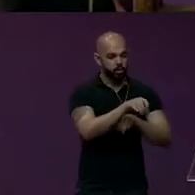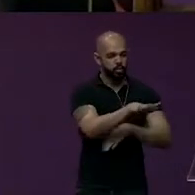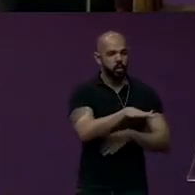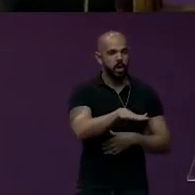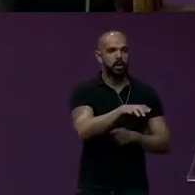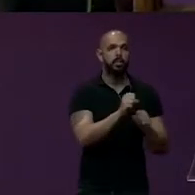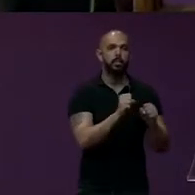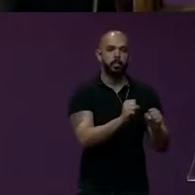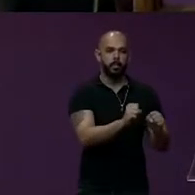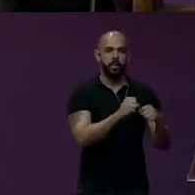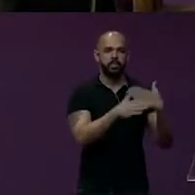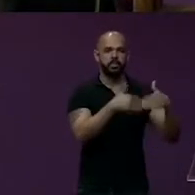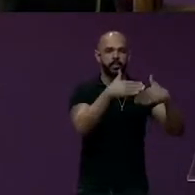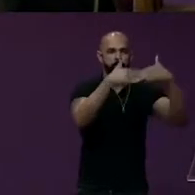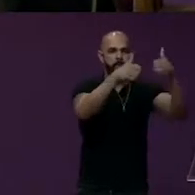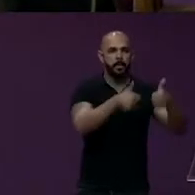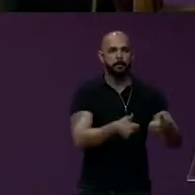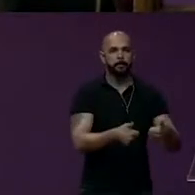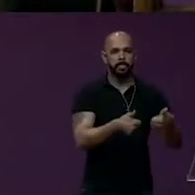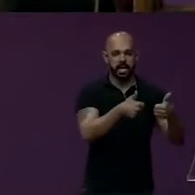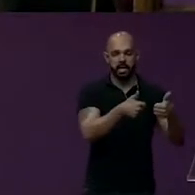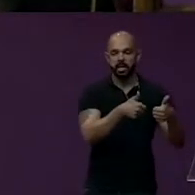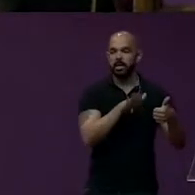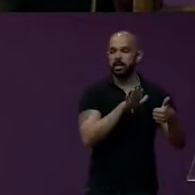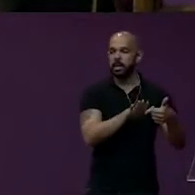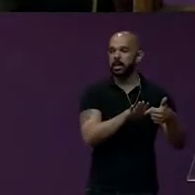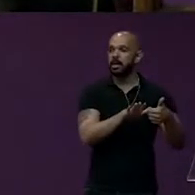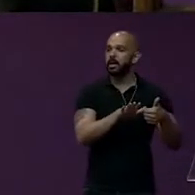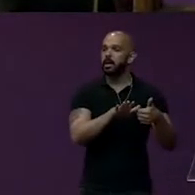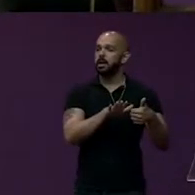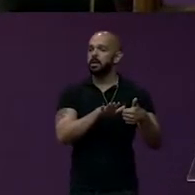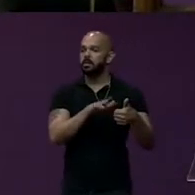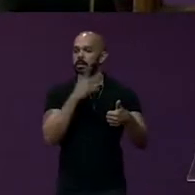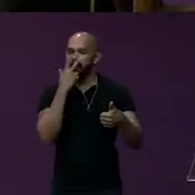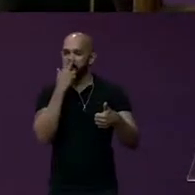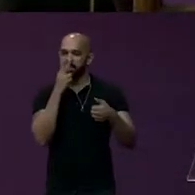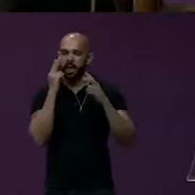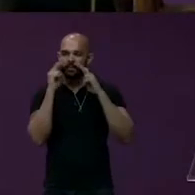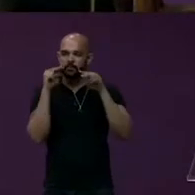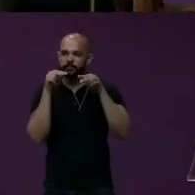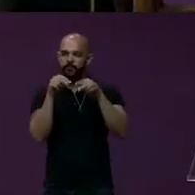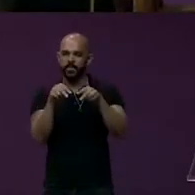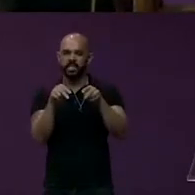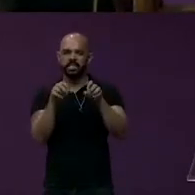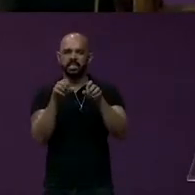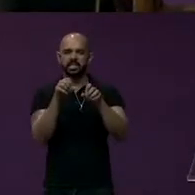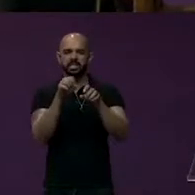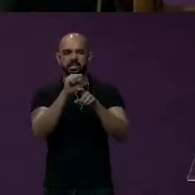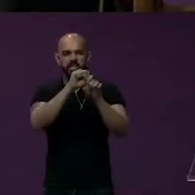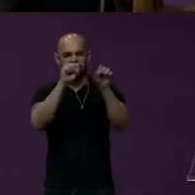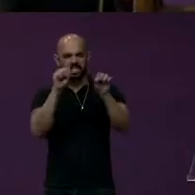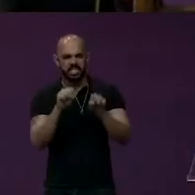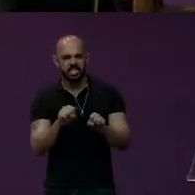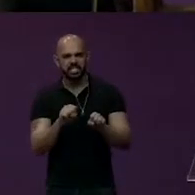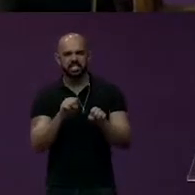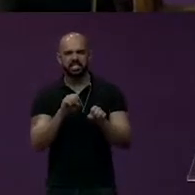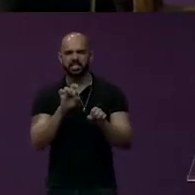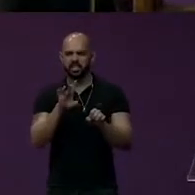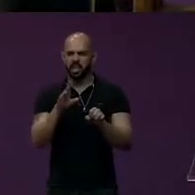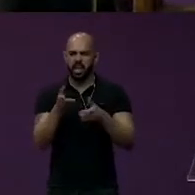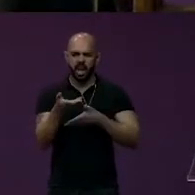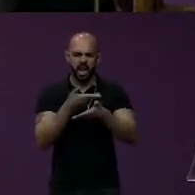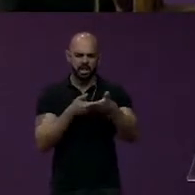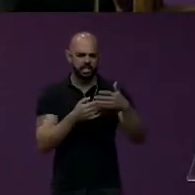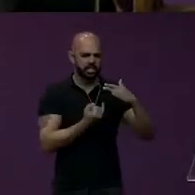nós podemos desenvolver isso melhor. Mas, assim, não é, a questão de uma visão sistêmica não é nem só da relação entre